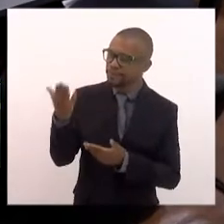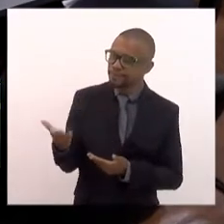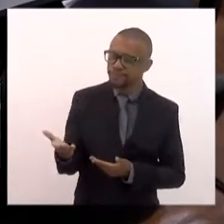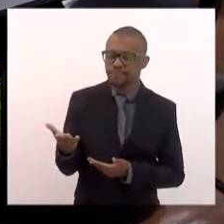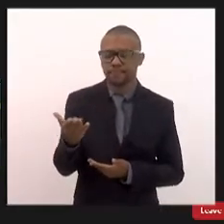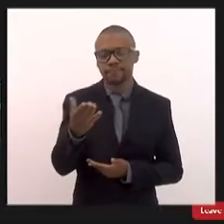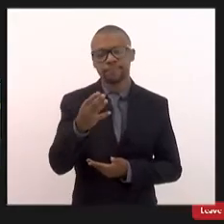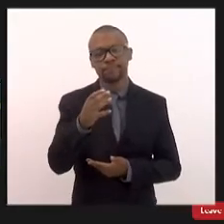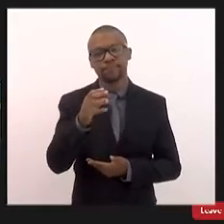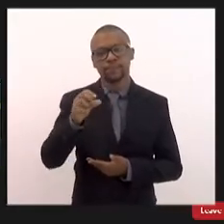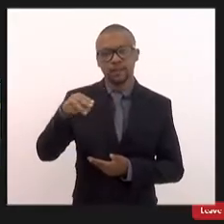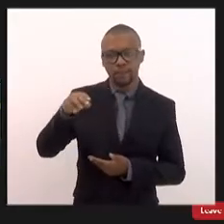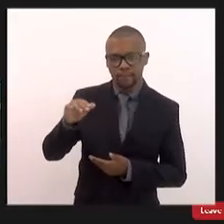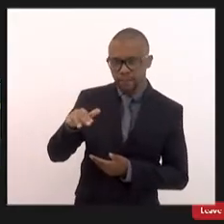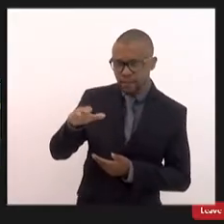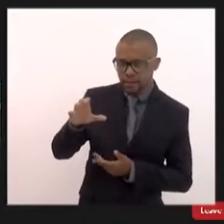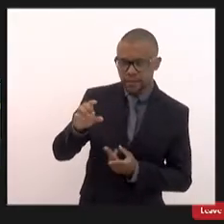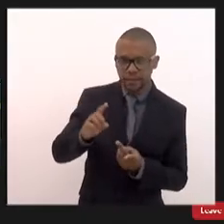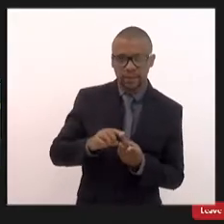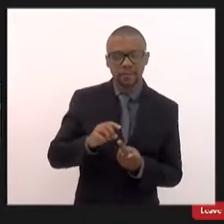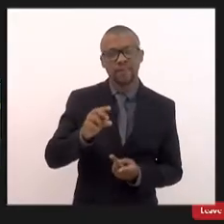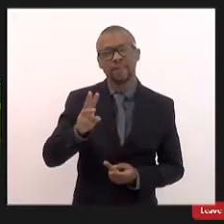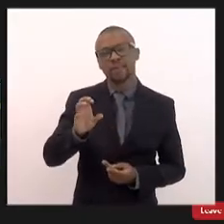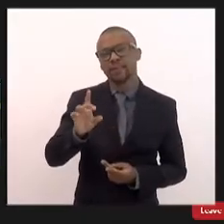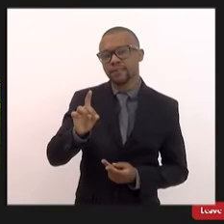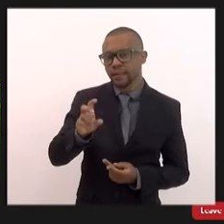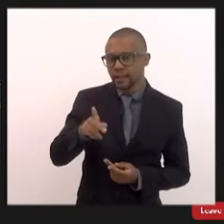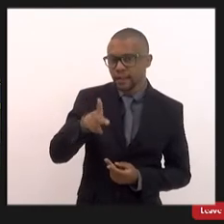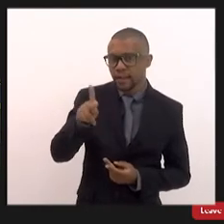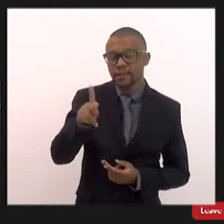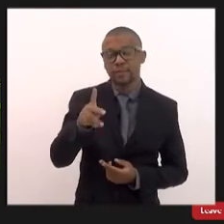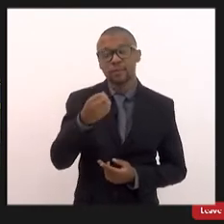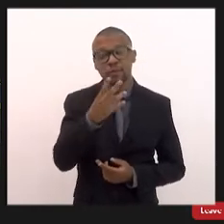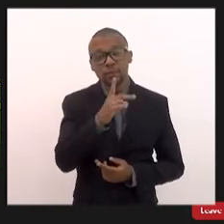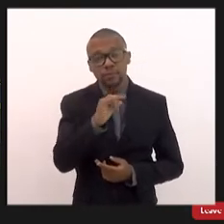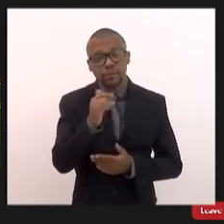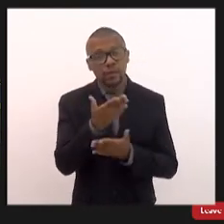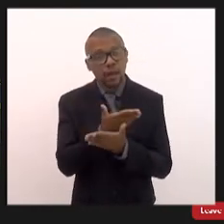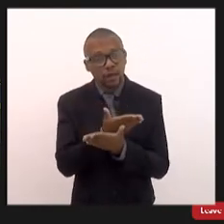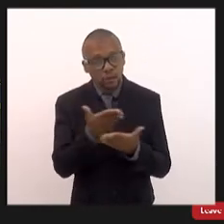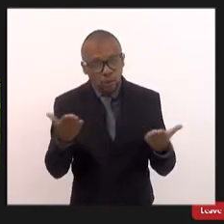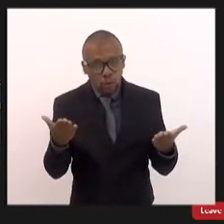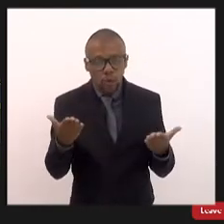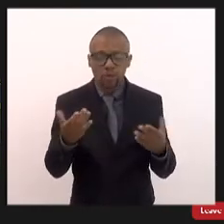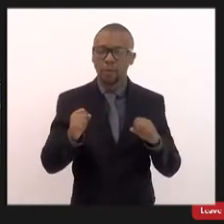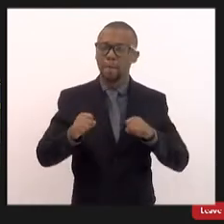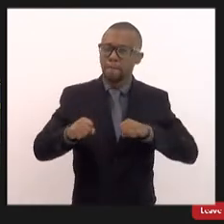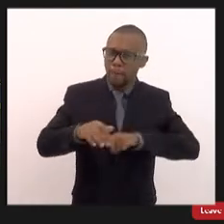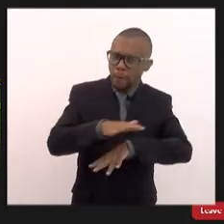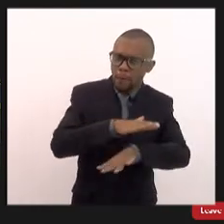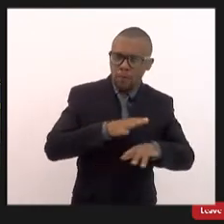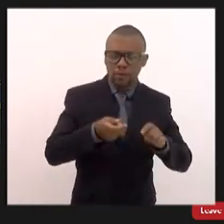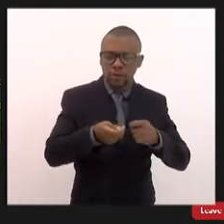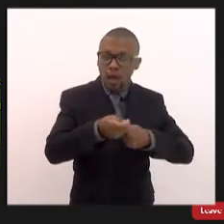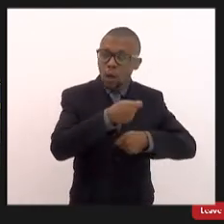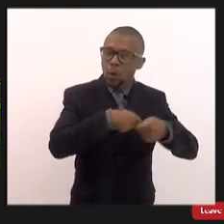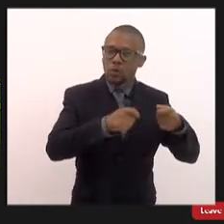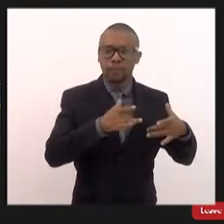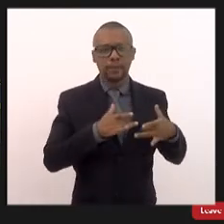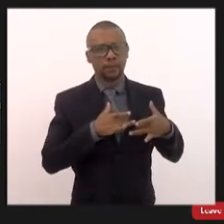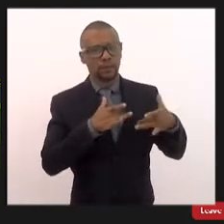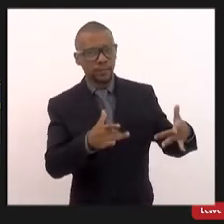Valdec, bom dia a todas e todos, movimentos da economia solidária, militantes, todas